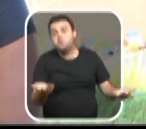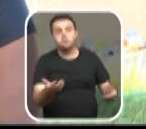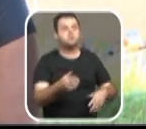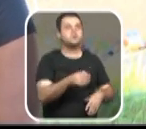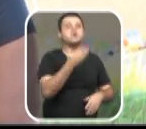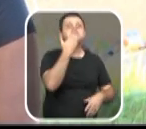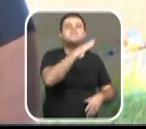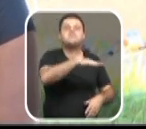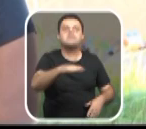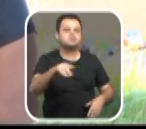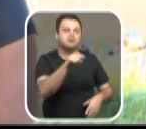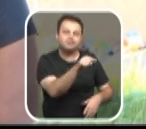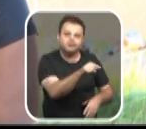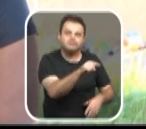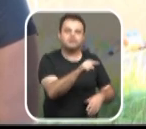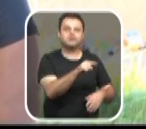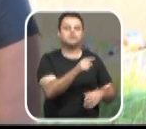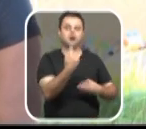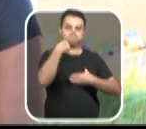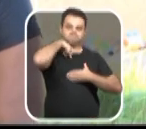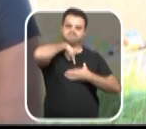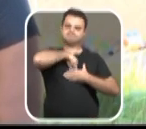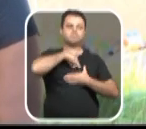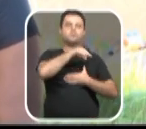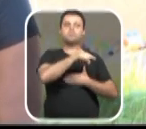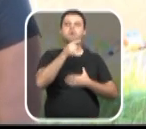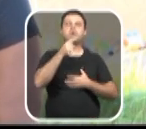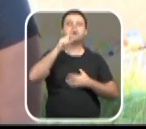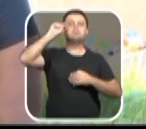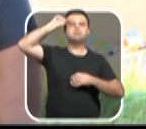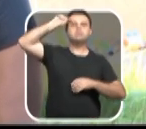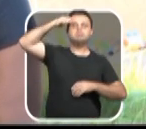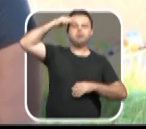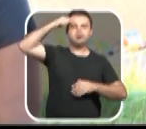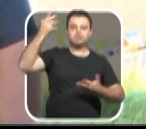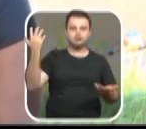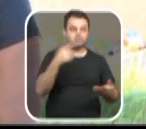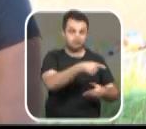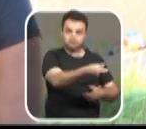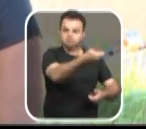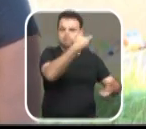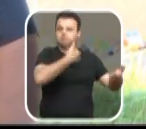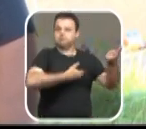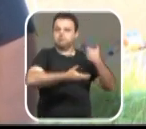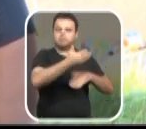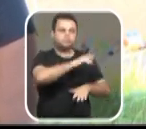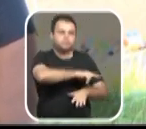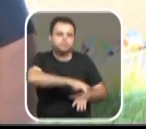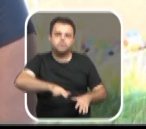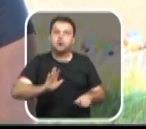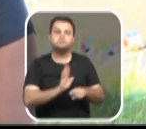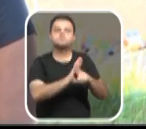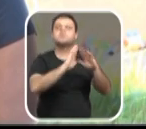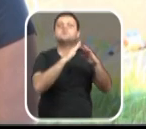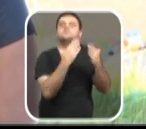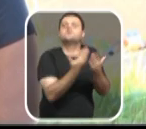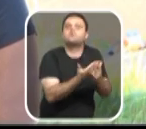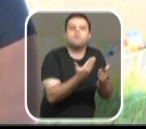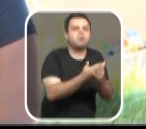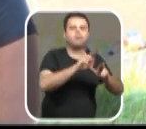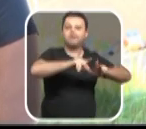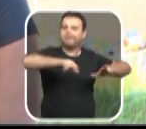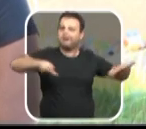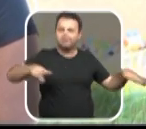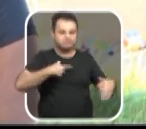vivência muito forte da identidade negra, o que ela pode trazer e contribuir para aquela escola, o que a gente consegue ouvir,